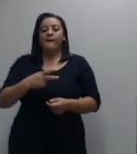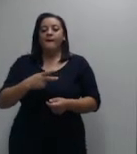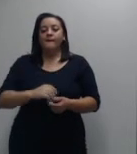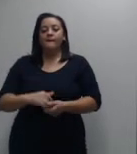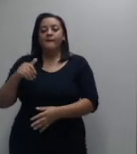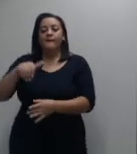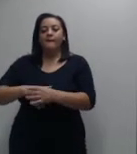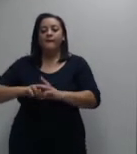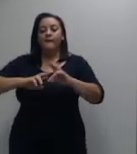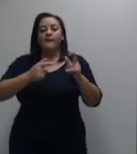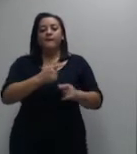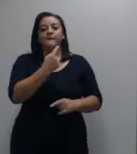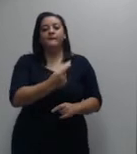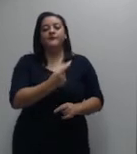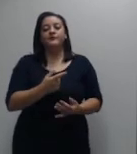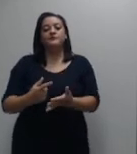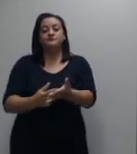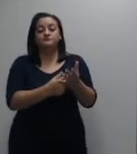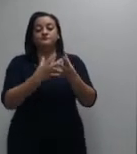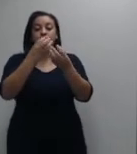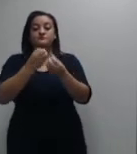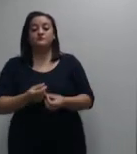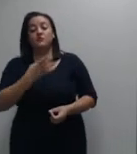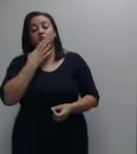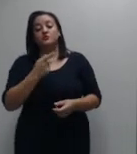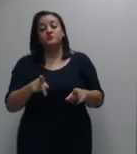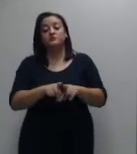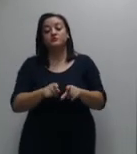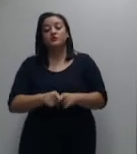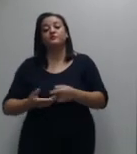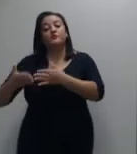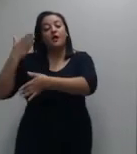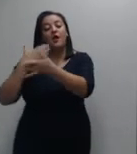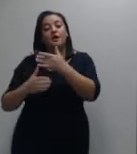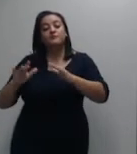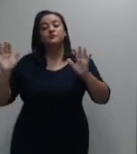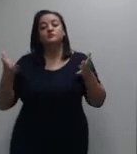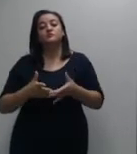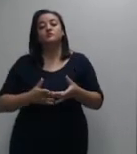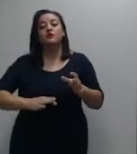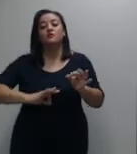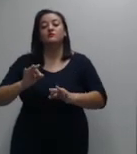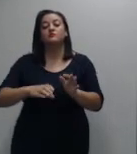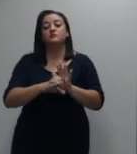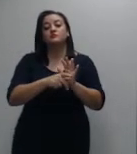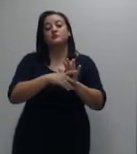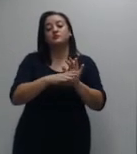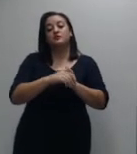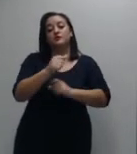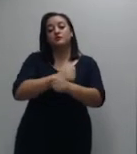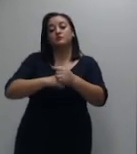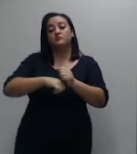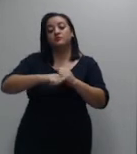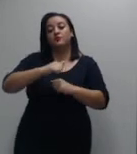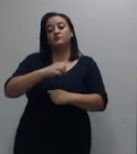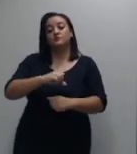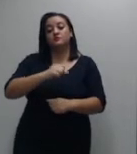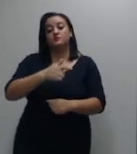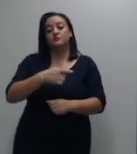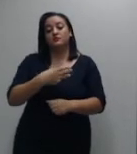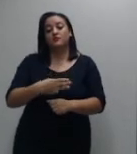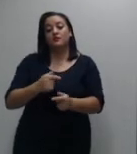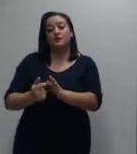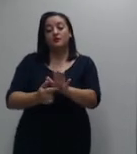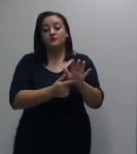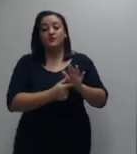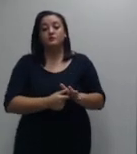corda o que deu provimento a sua apelação então na época Ainda está em vigor o CPC 73 e foram apresentados os embargos